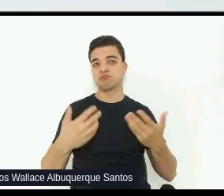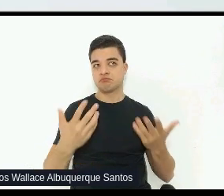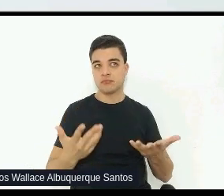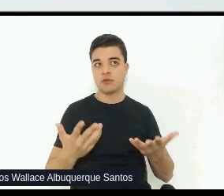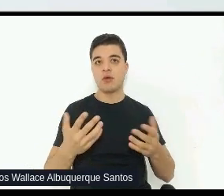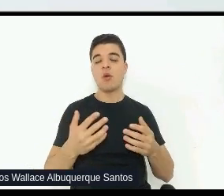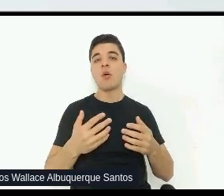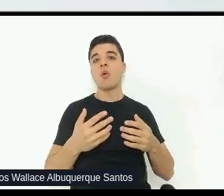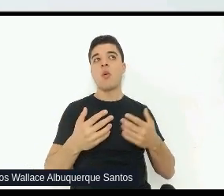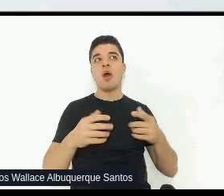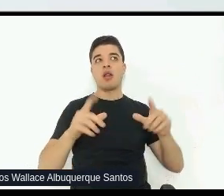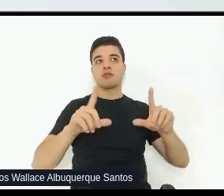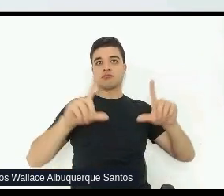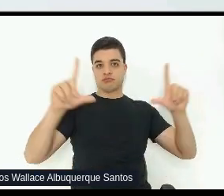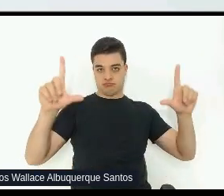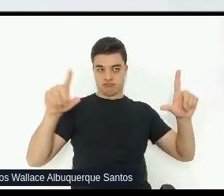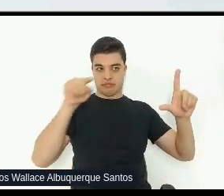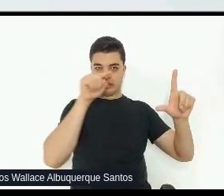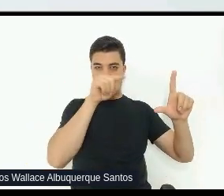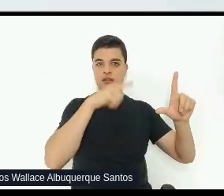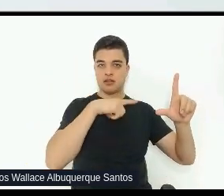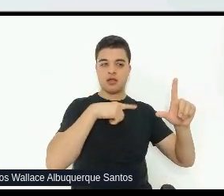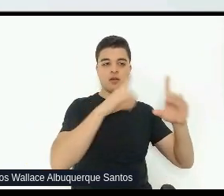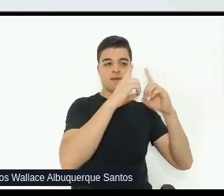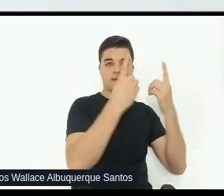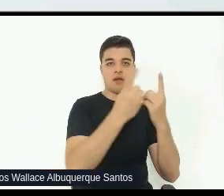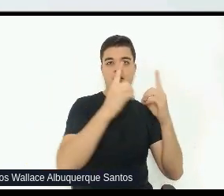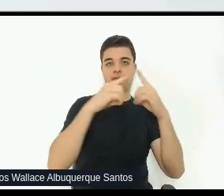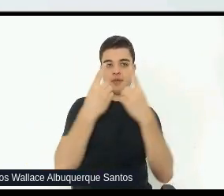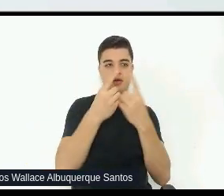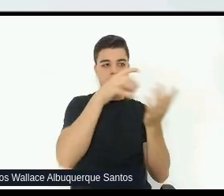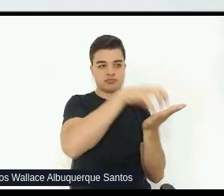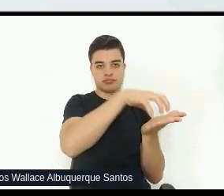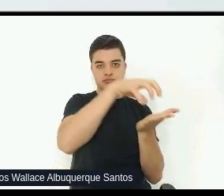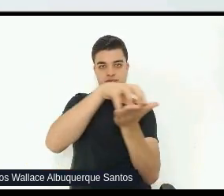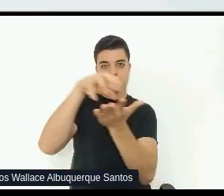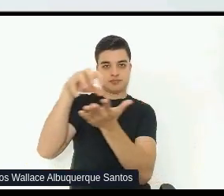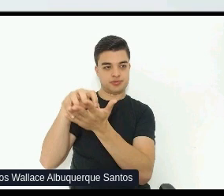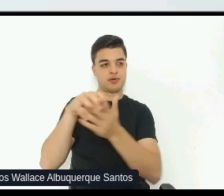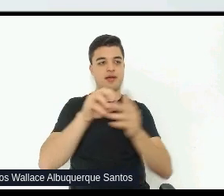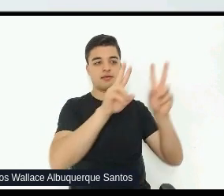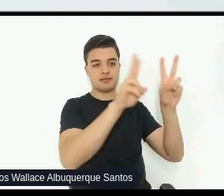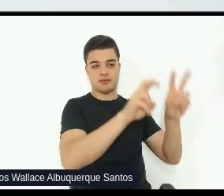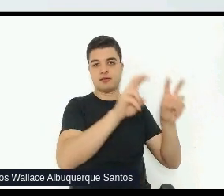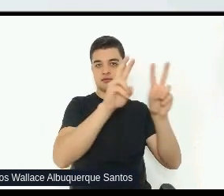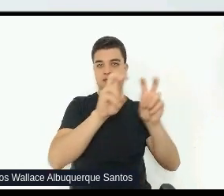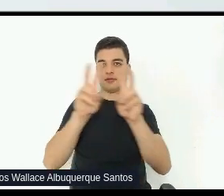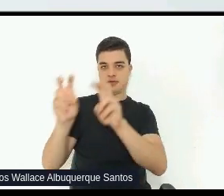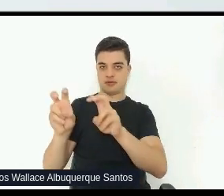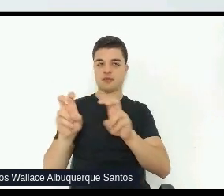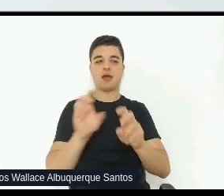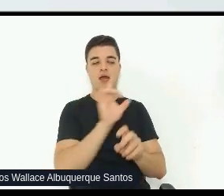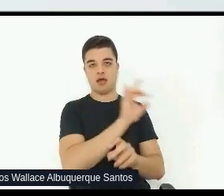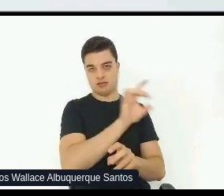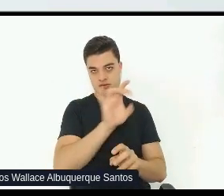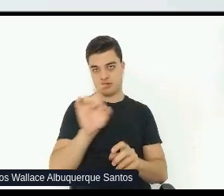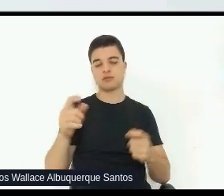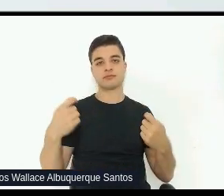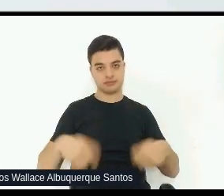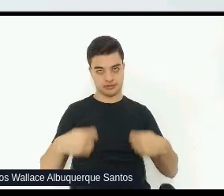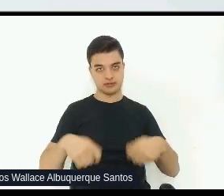Vamos colocar, cada departamento precisa ter um título para que o usuário saiba que esse assunto A é diferente do assunto